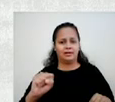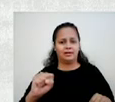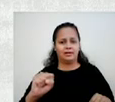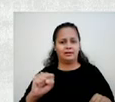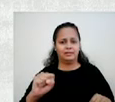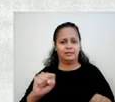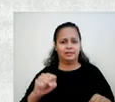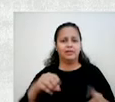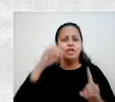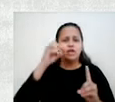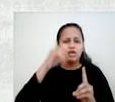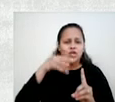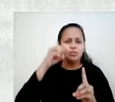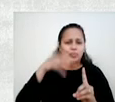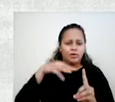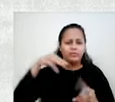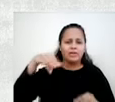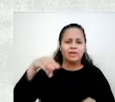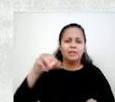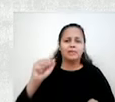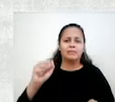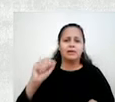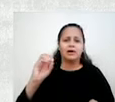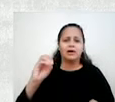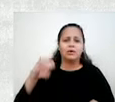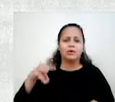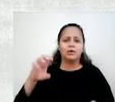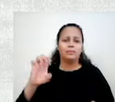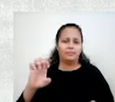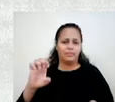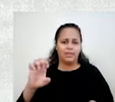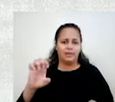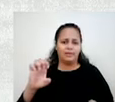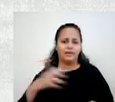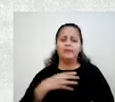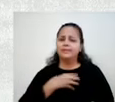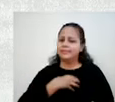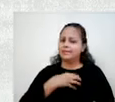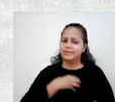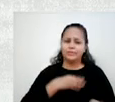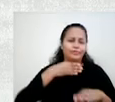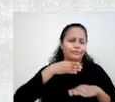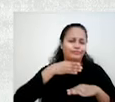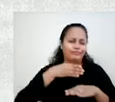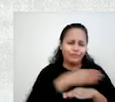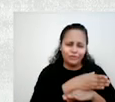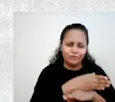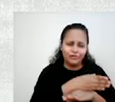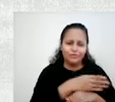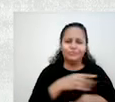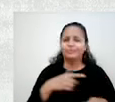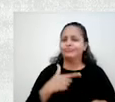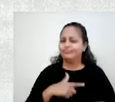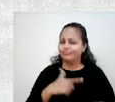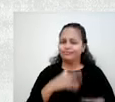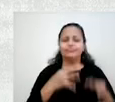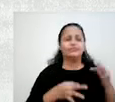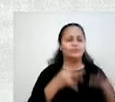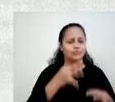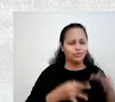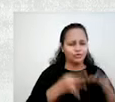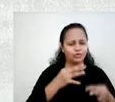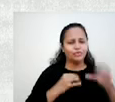do profeta Maomé. Por isso, eles sentiram-se invadidos e injustiçados pelos